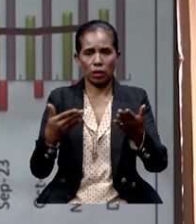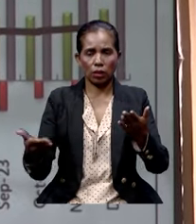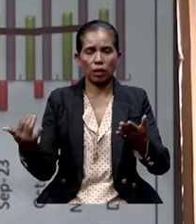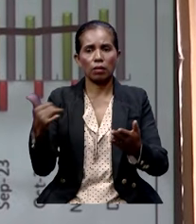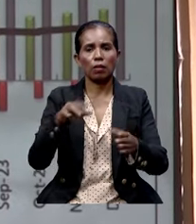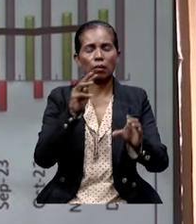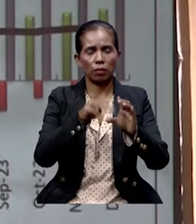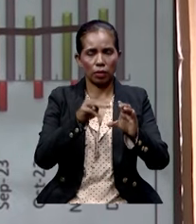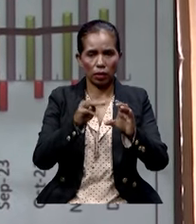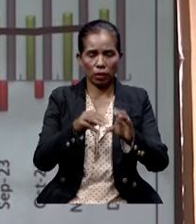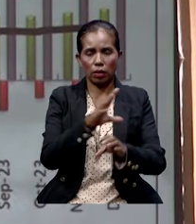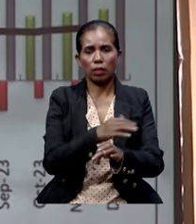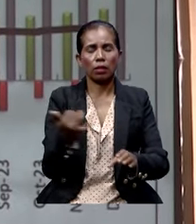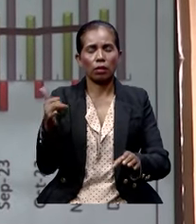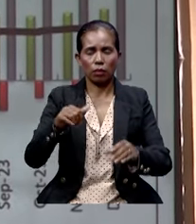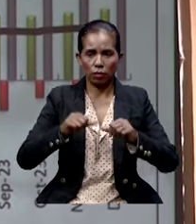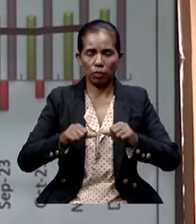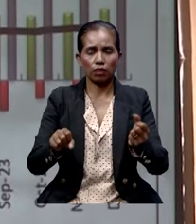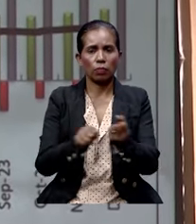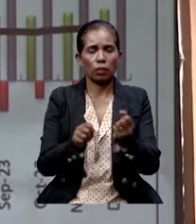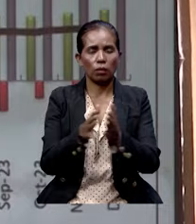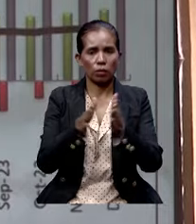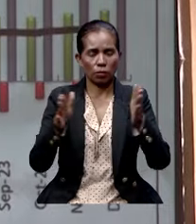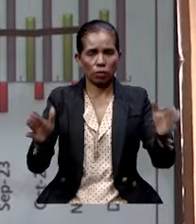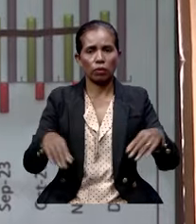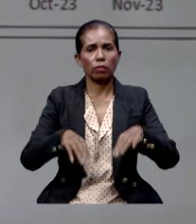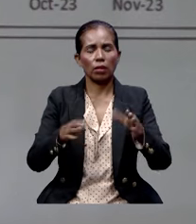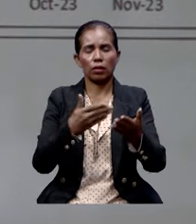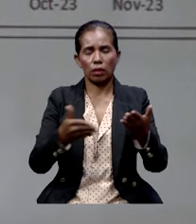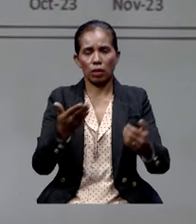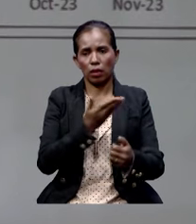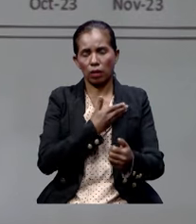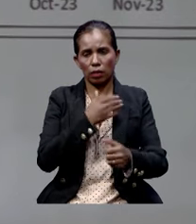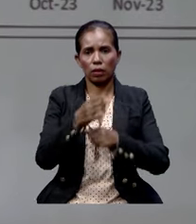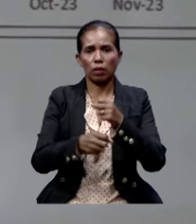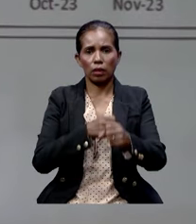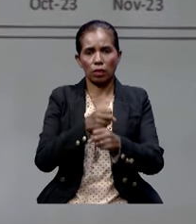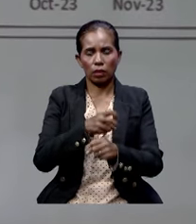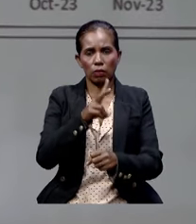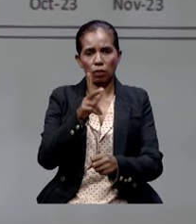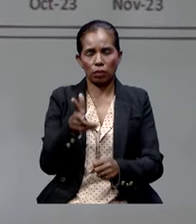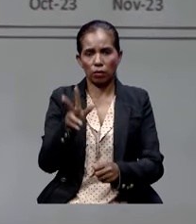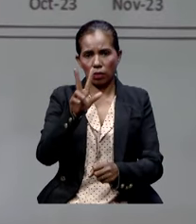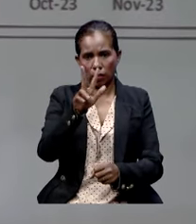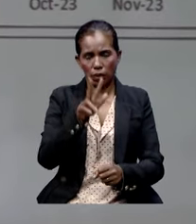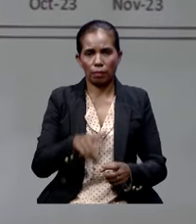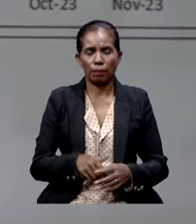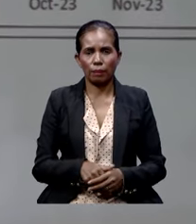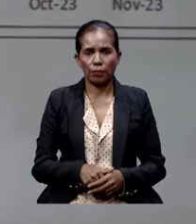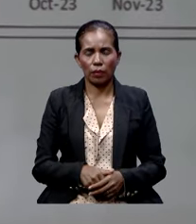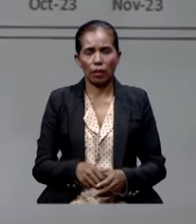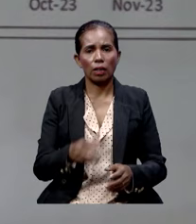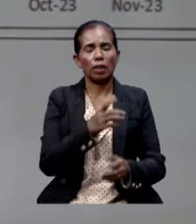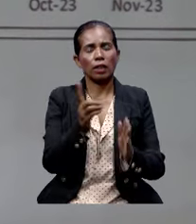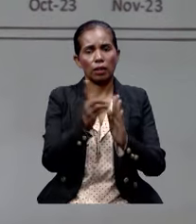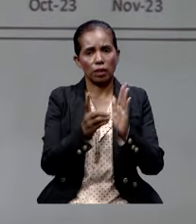para mercado doméstico sai contributor bot para inflação e a tinarinho rural no centolo. Tu dados russo